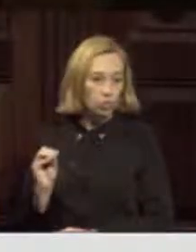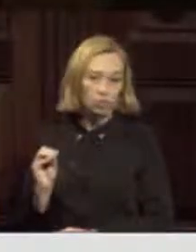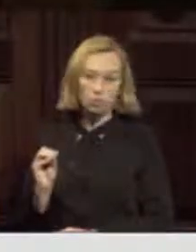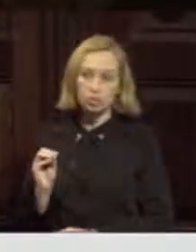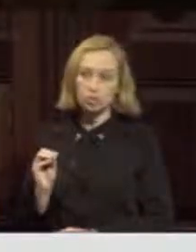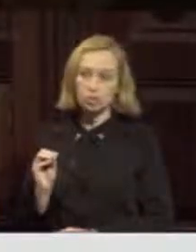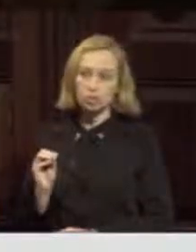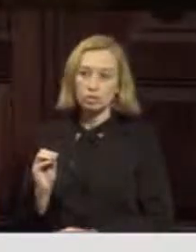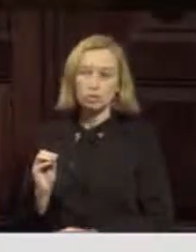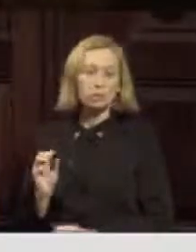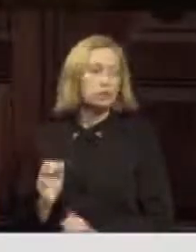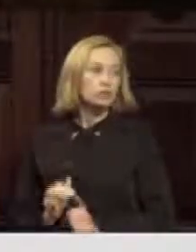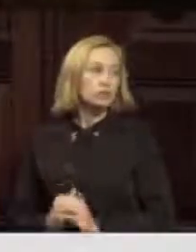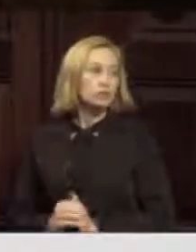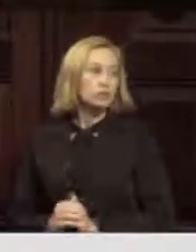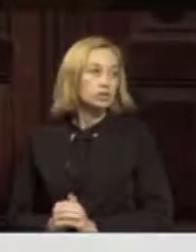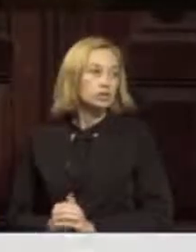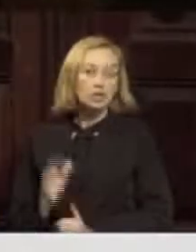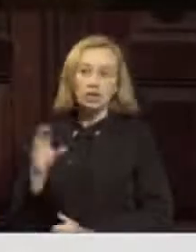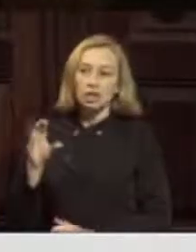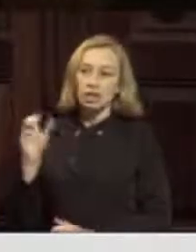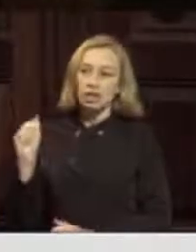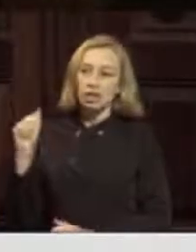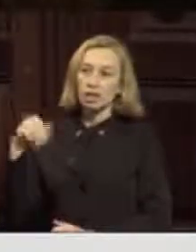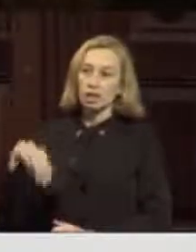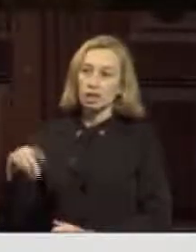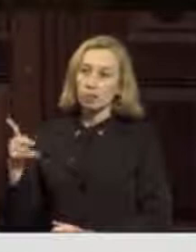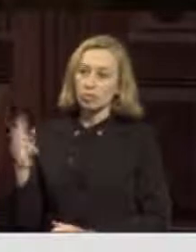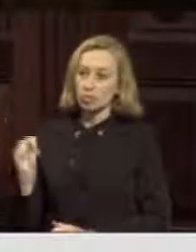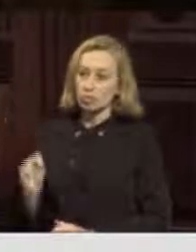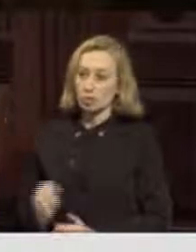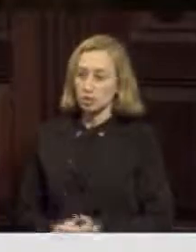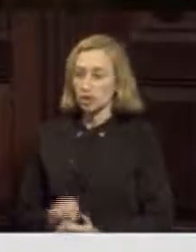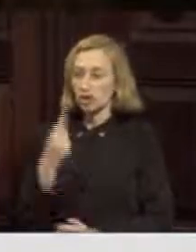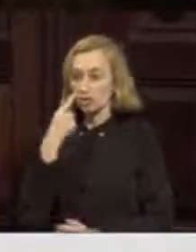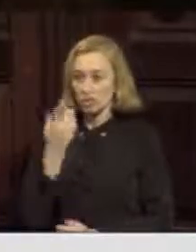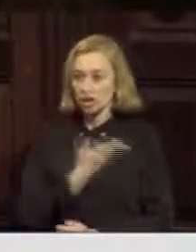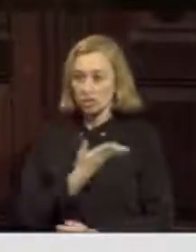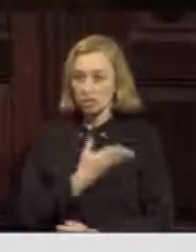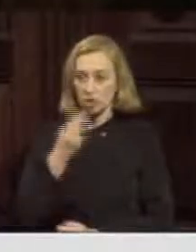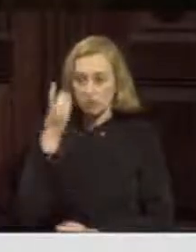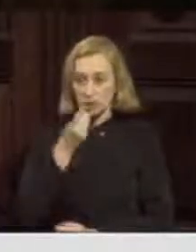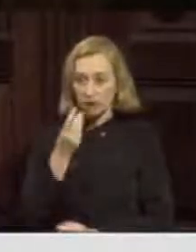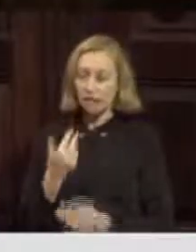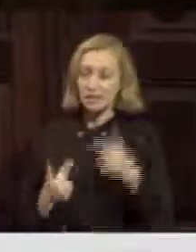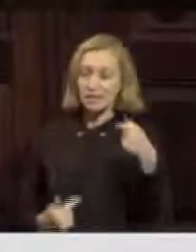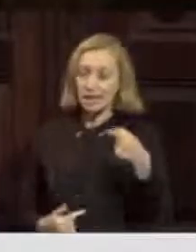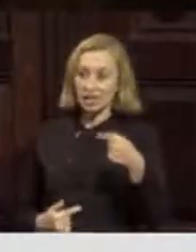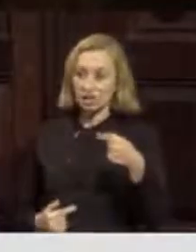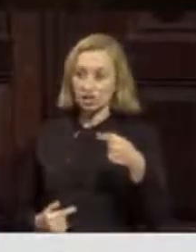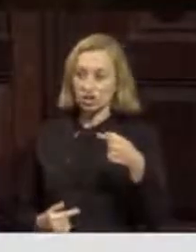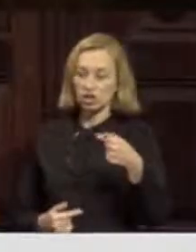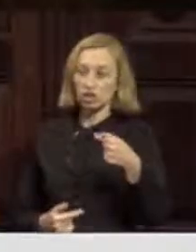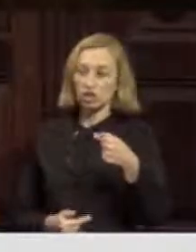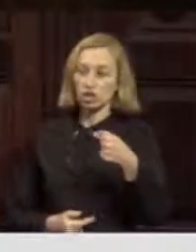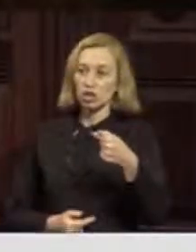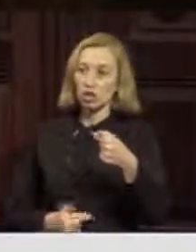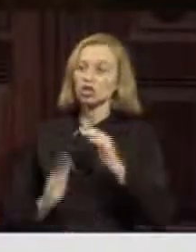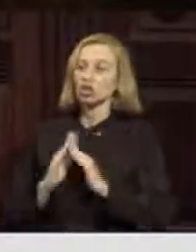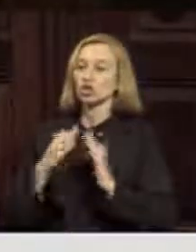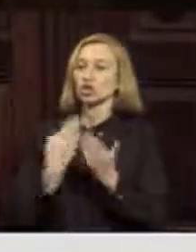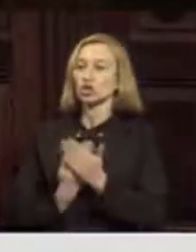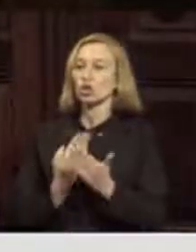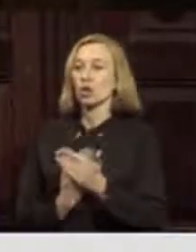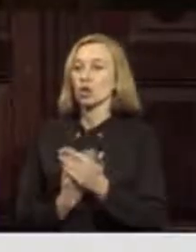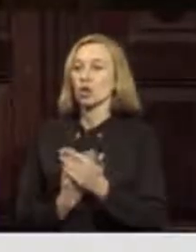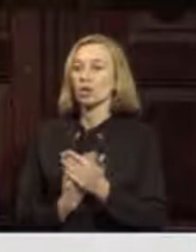em Campo dos Goitacazes. Vejam, senhoras e senhores deputados, que são 7 escolas